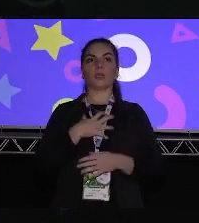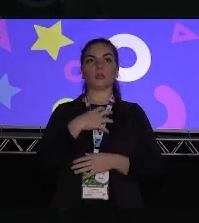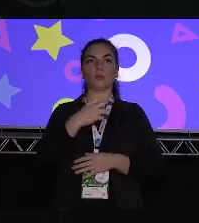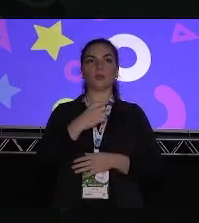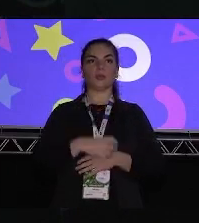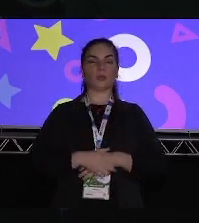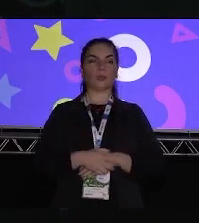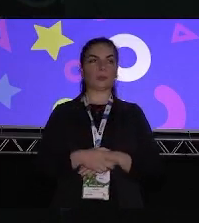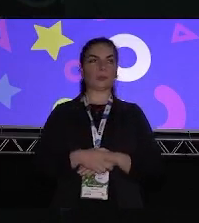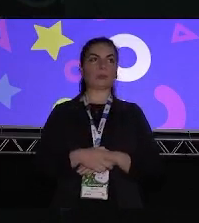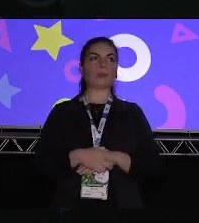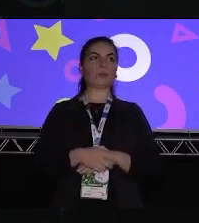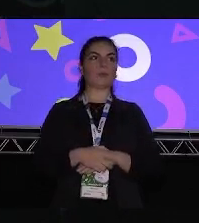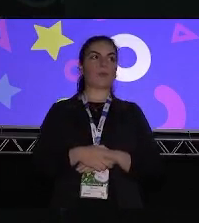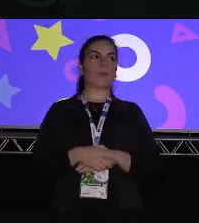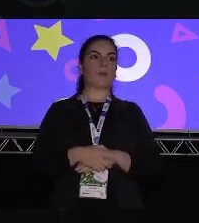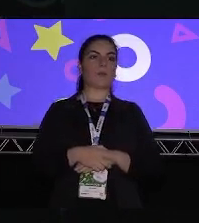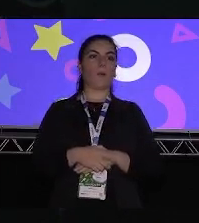suicidou.